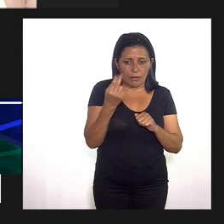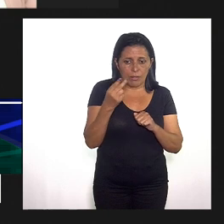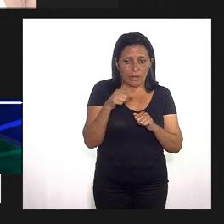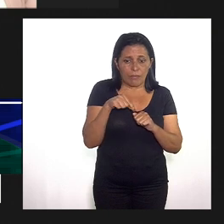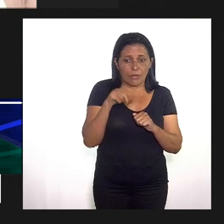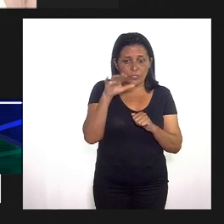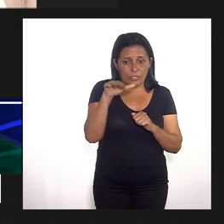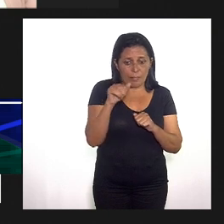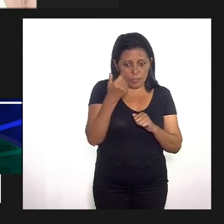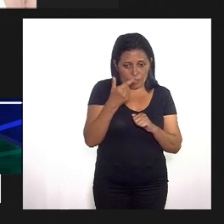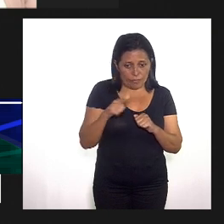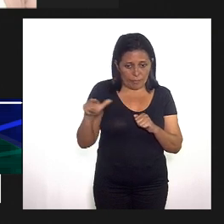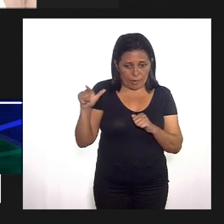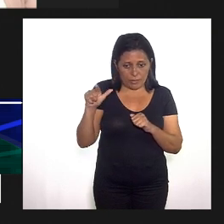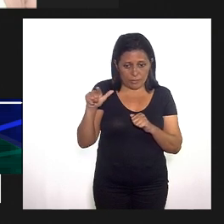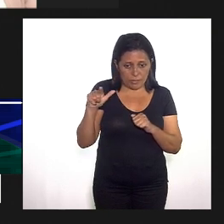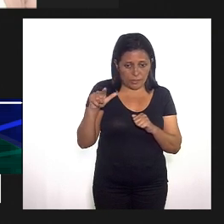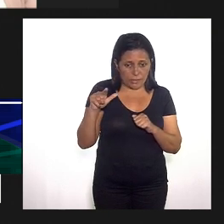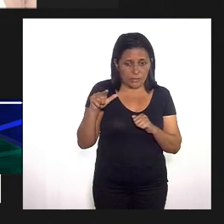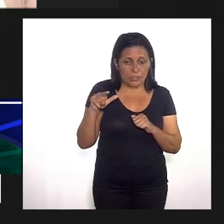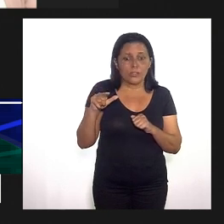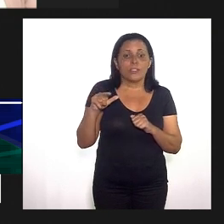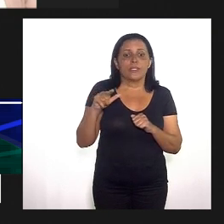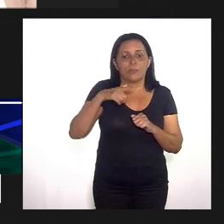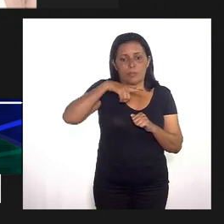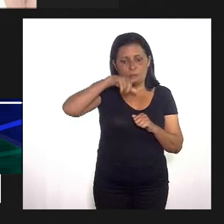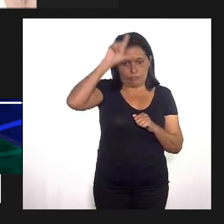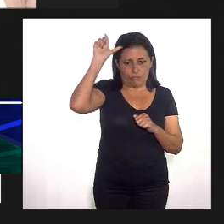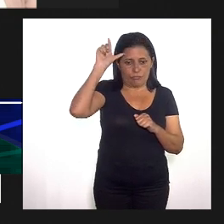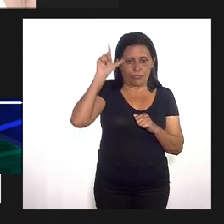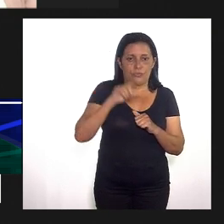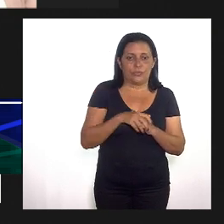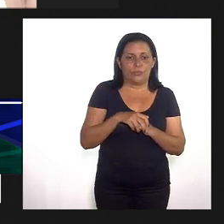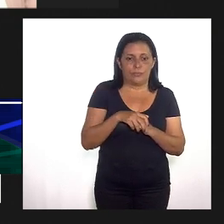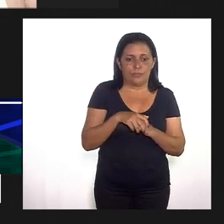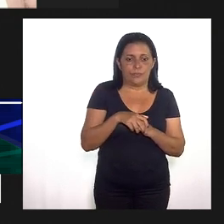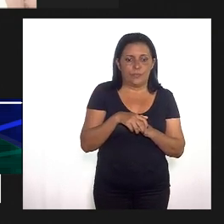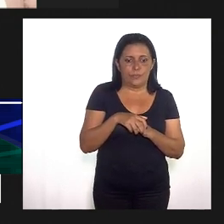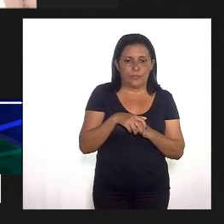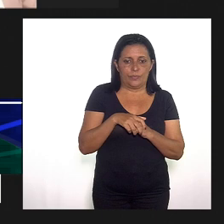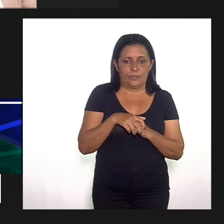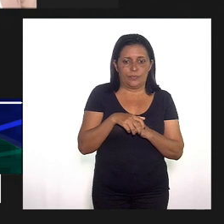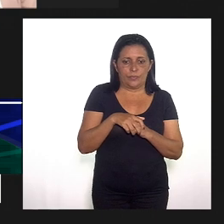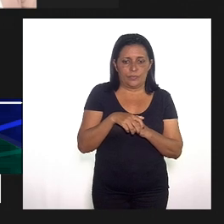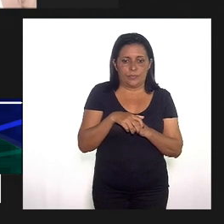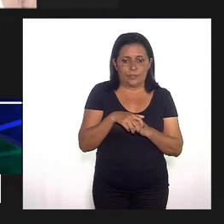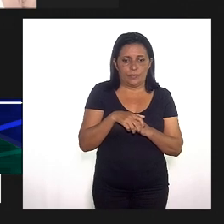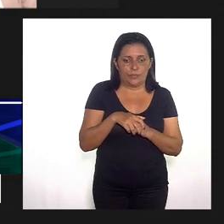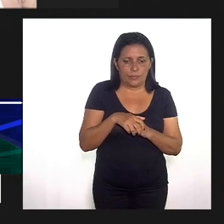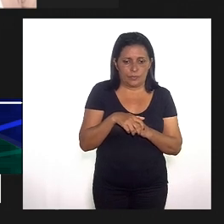Vai ser chamado novamente pelo deputado Luiz Paulo. Perfeito? Deputado Flávio Serafini, por favor.